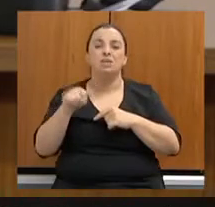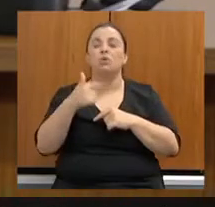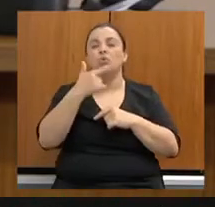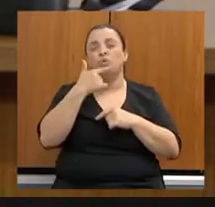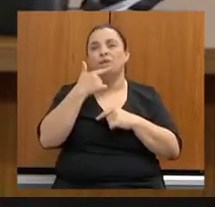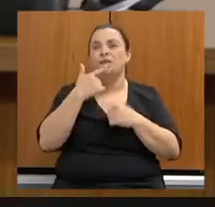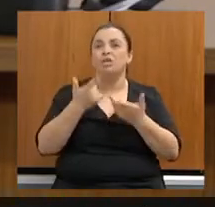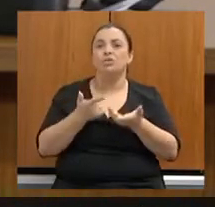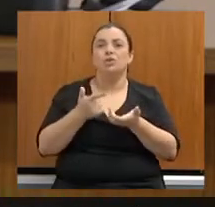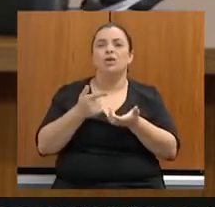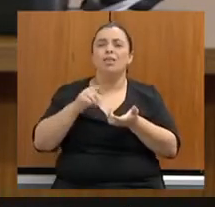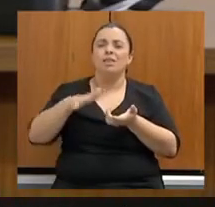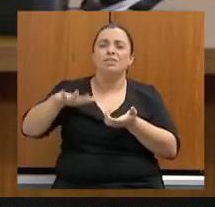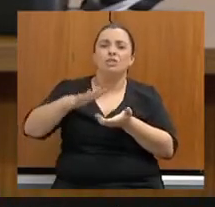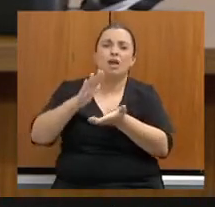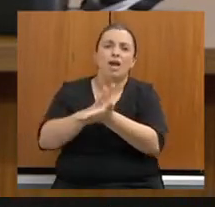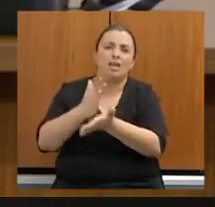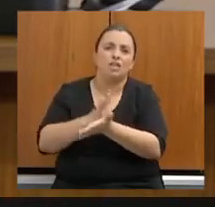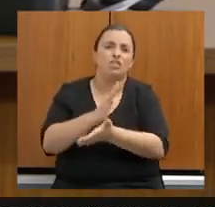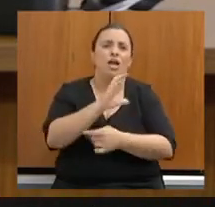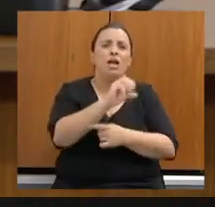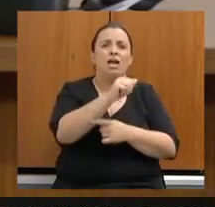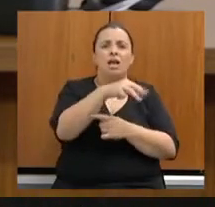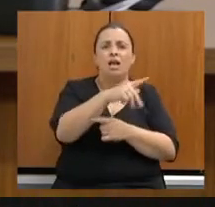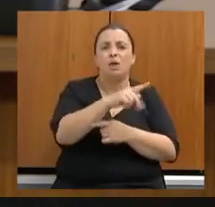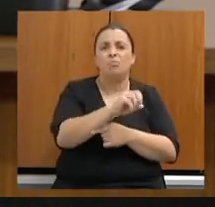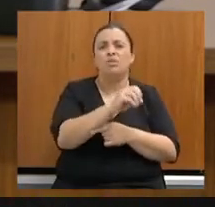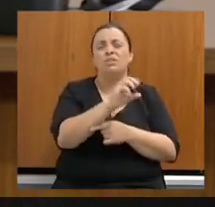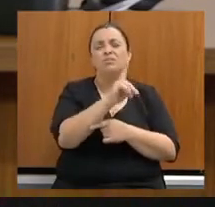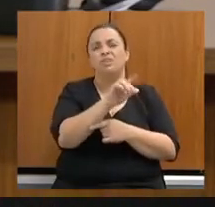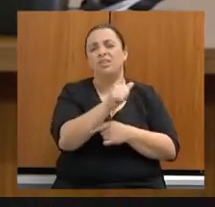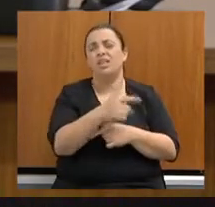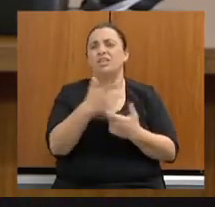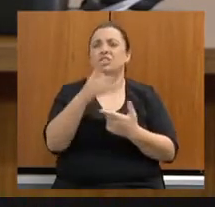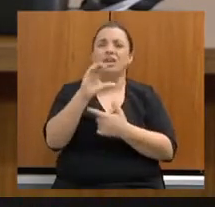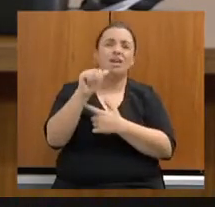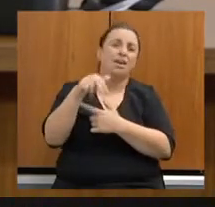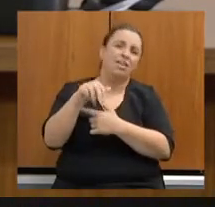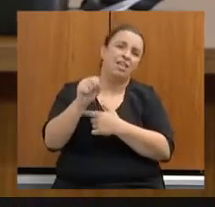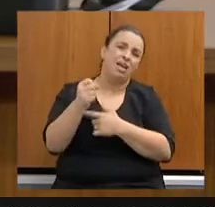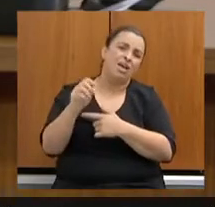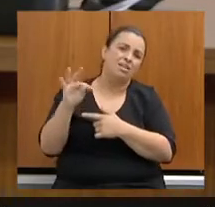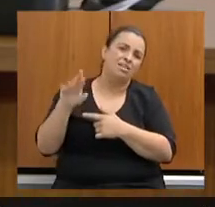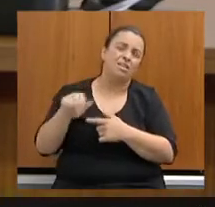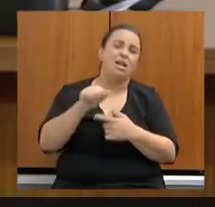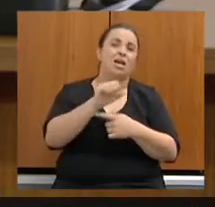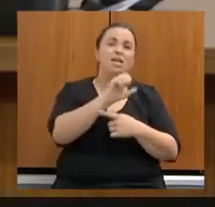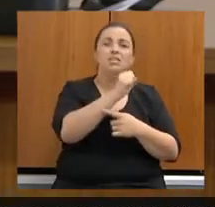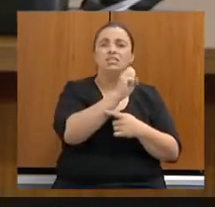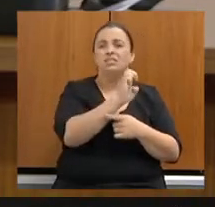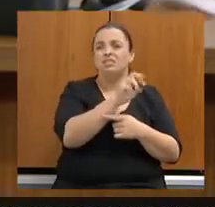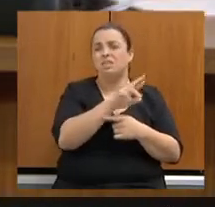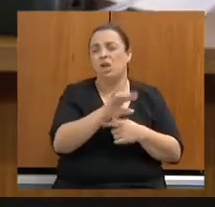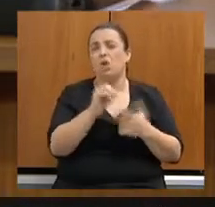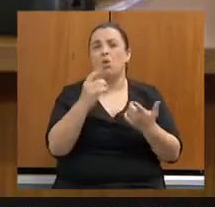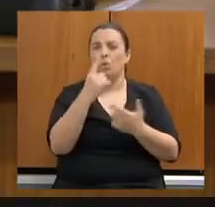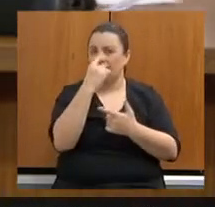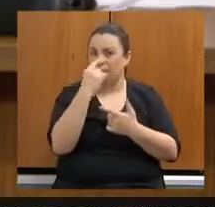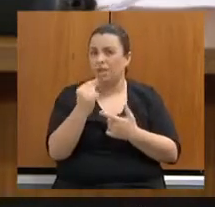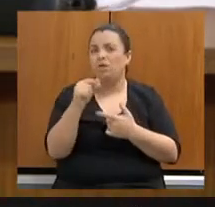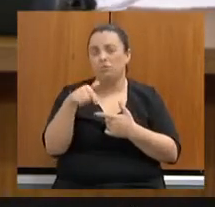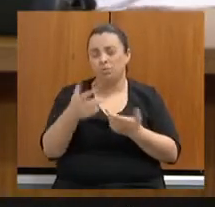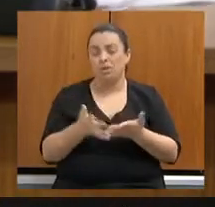de Araxá Campo das Vertentes canastras errado Serra do Salitre servir e triângulo mineiro então isso são os